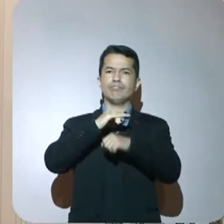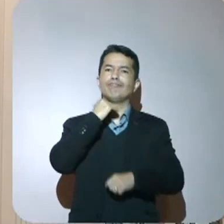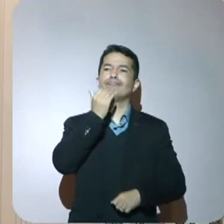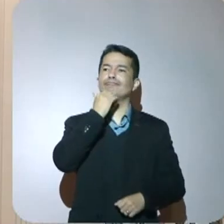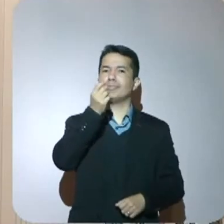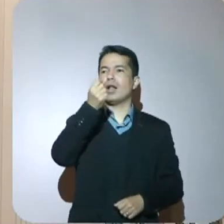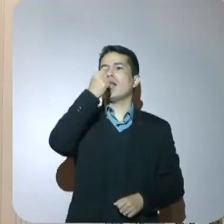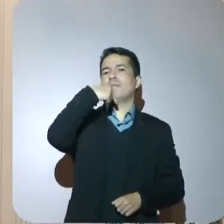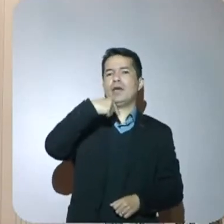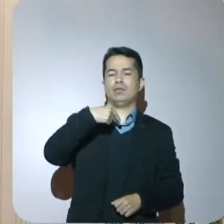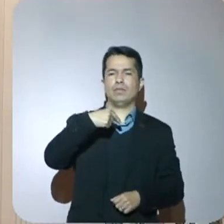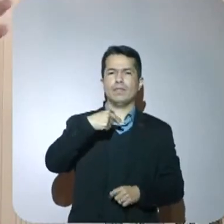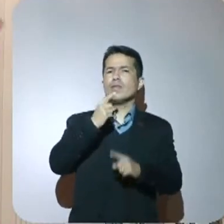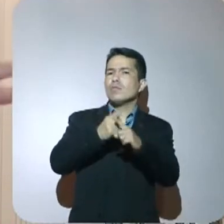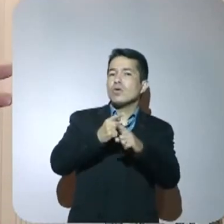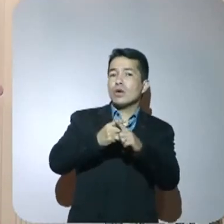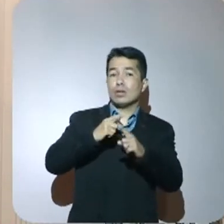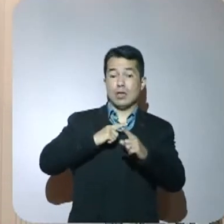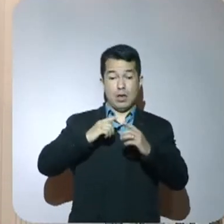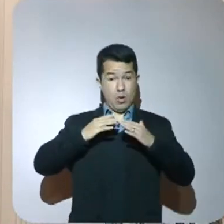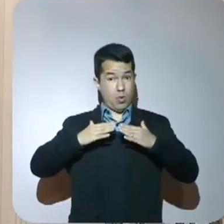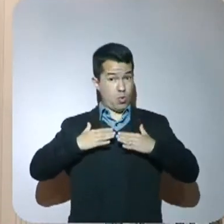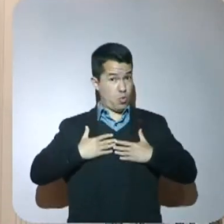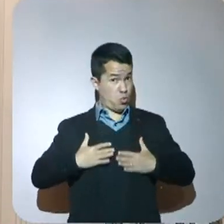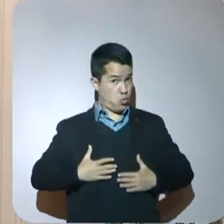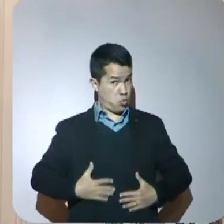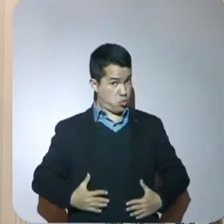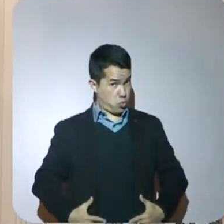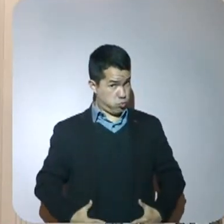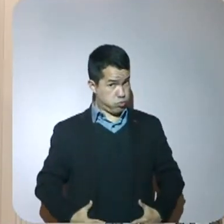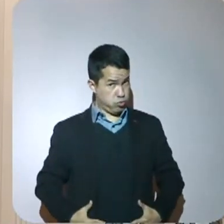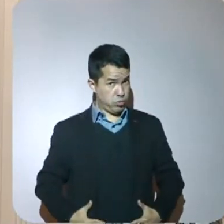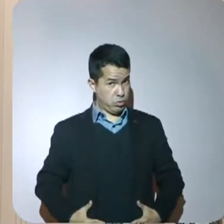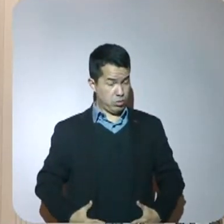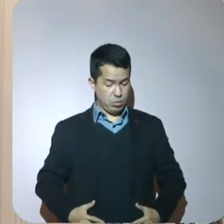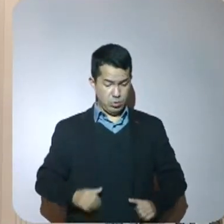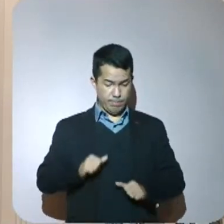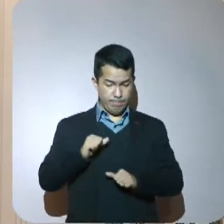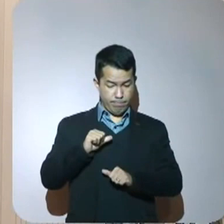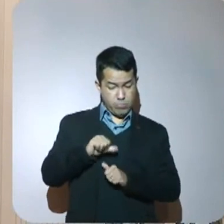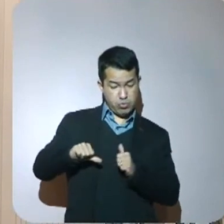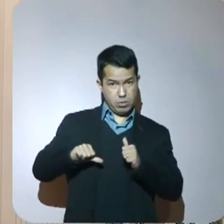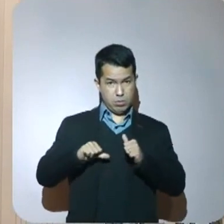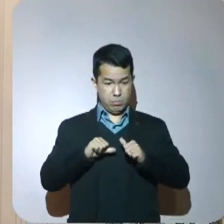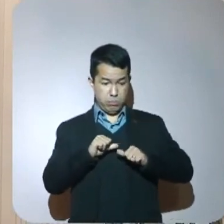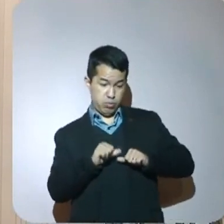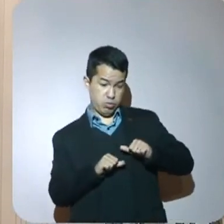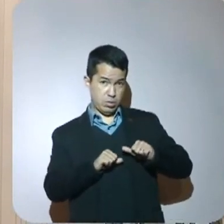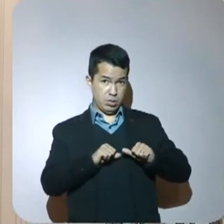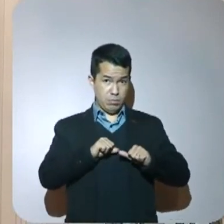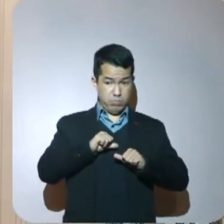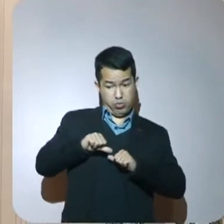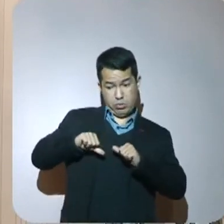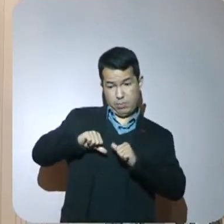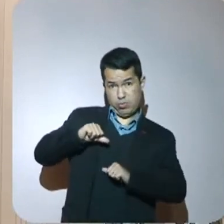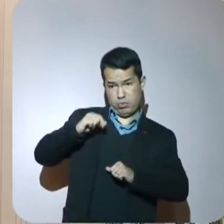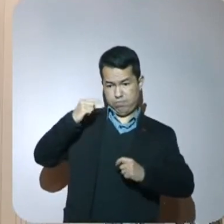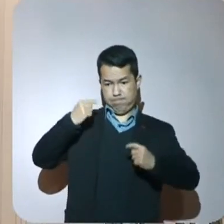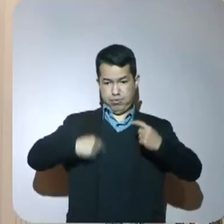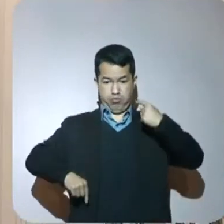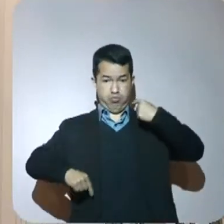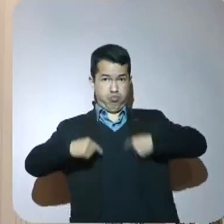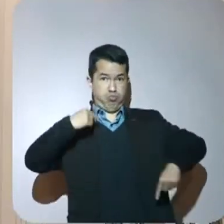são uma alteração do corpo humano, tá? Que começa a combater como